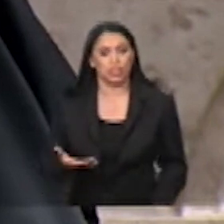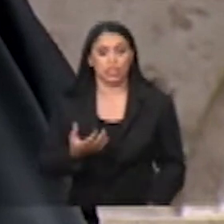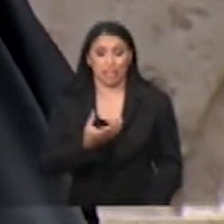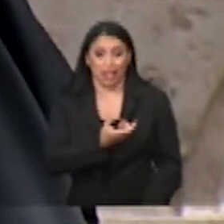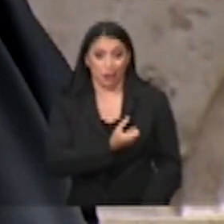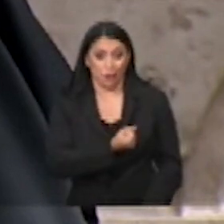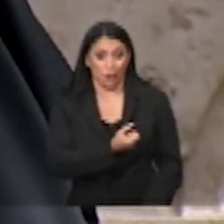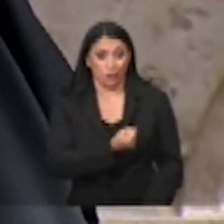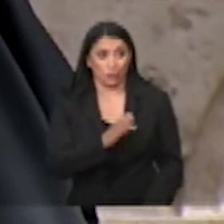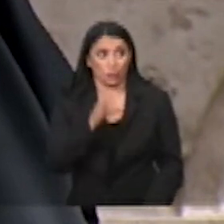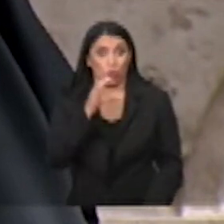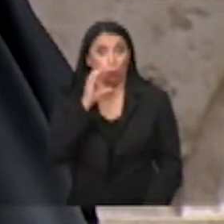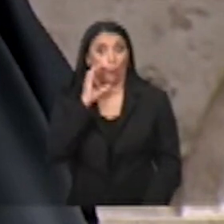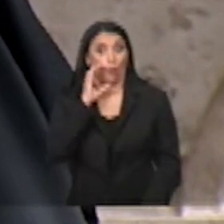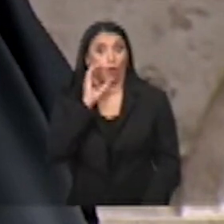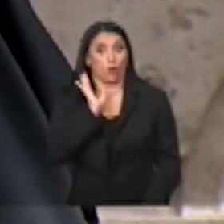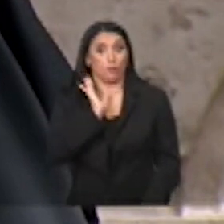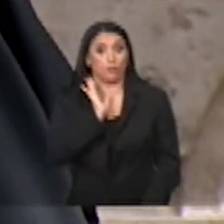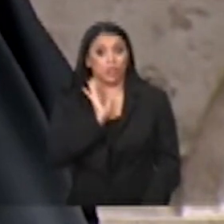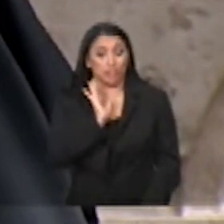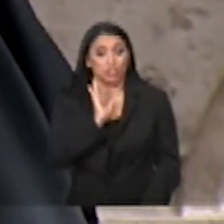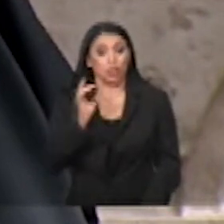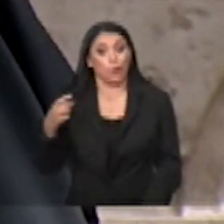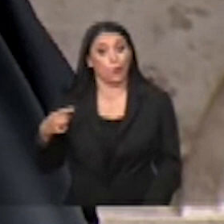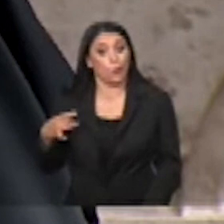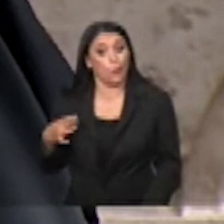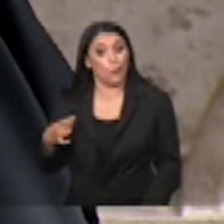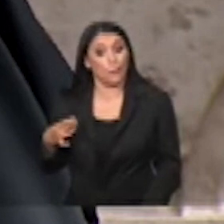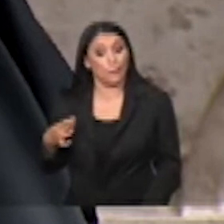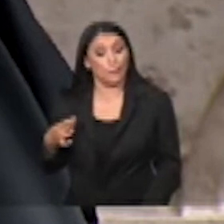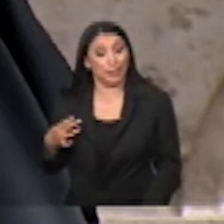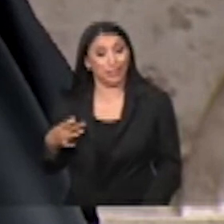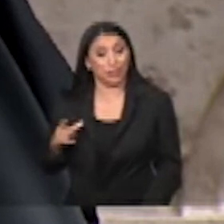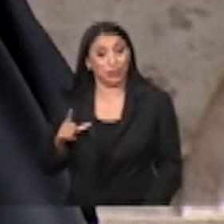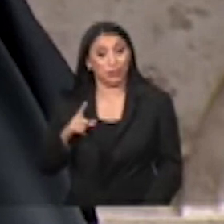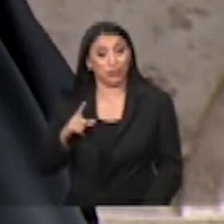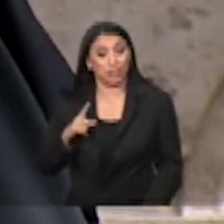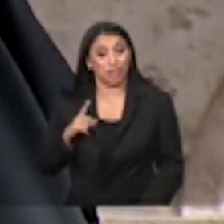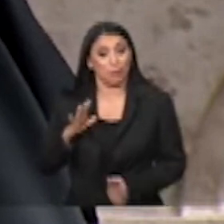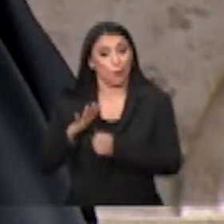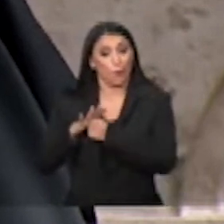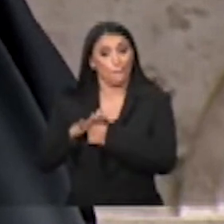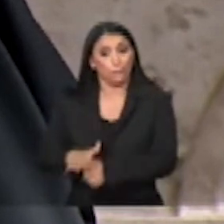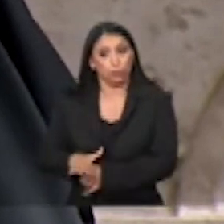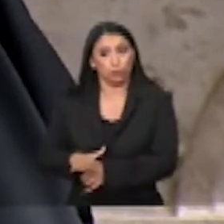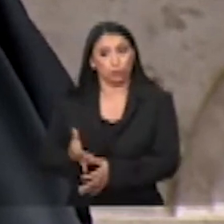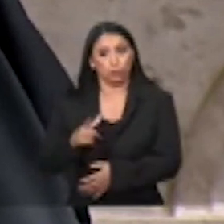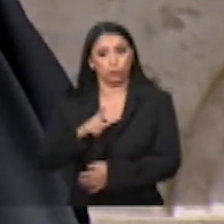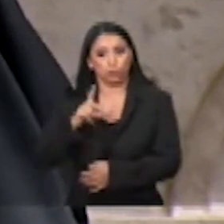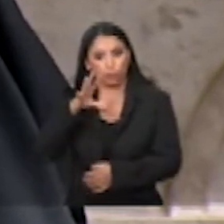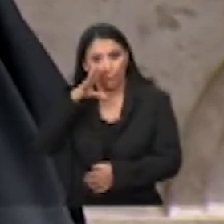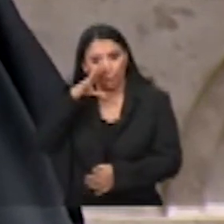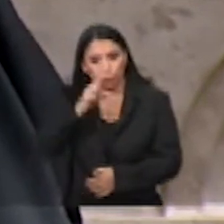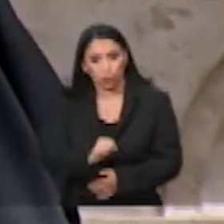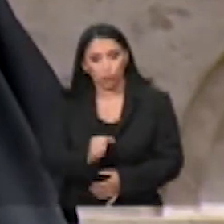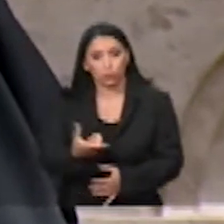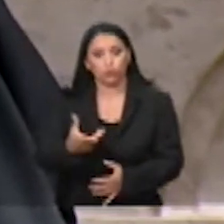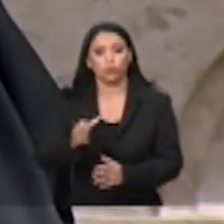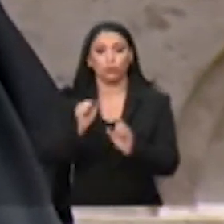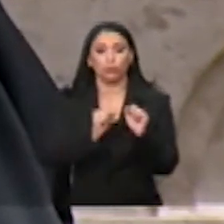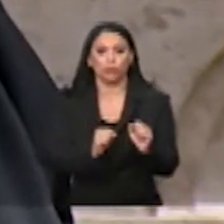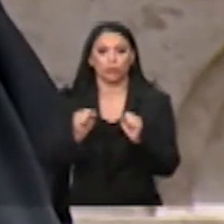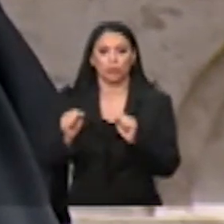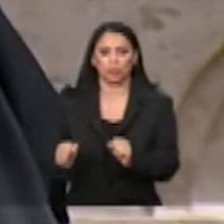está para a omissão, a temeridade está para os excessos e abusos do poder de toda ordem